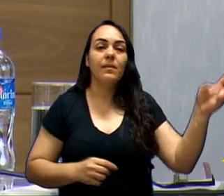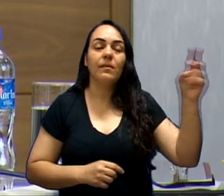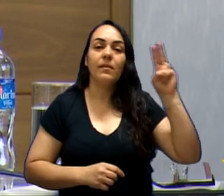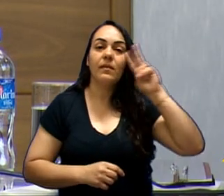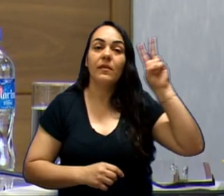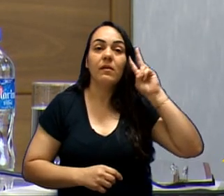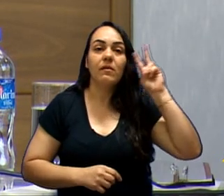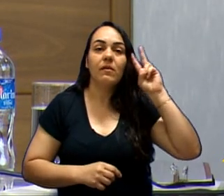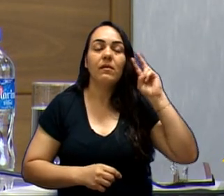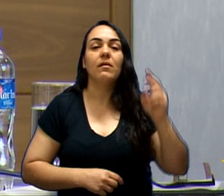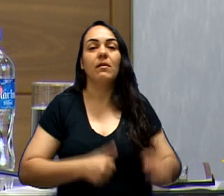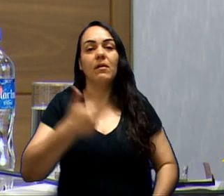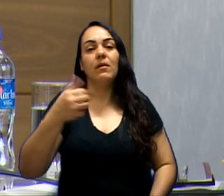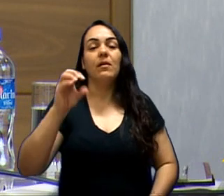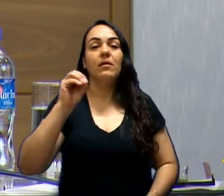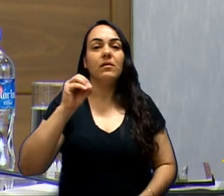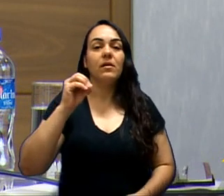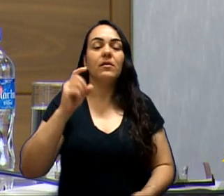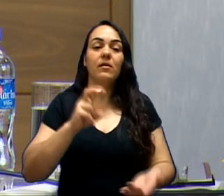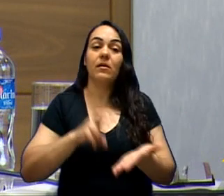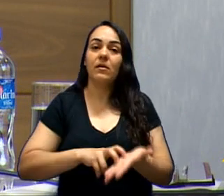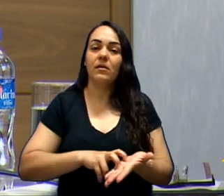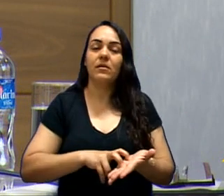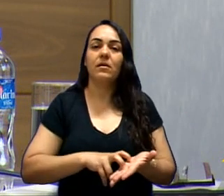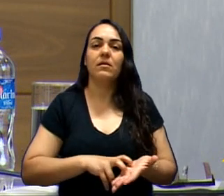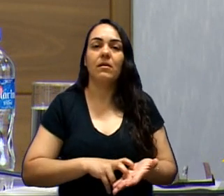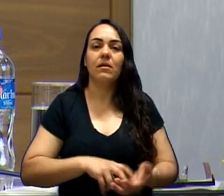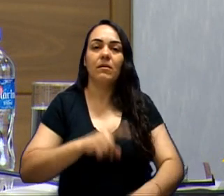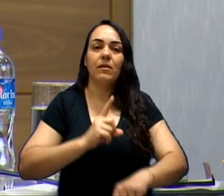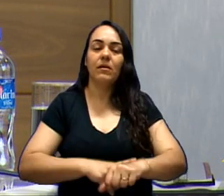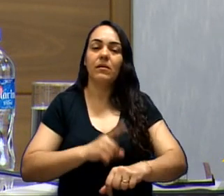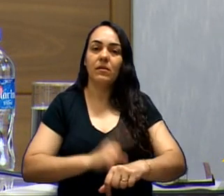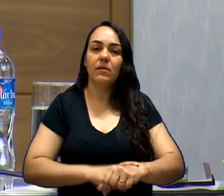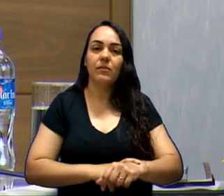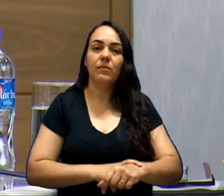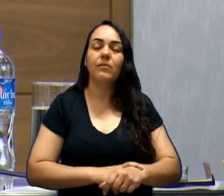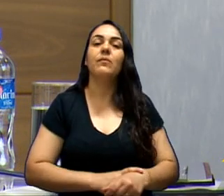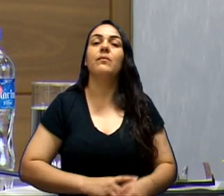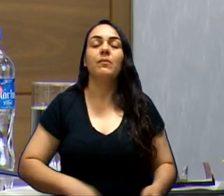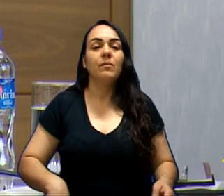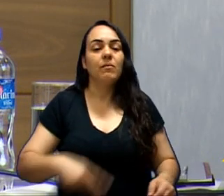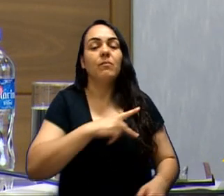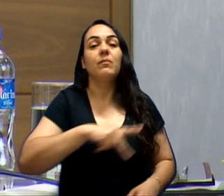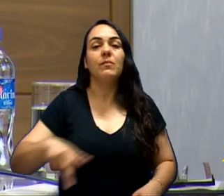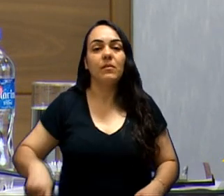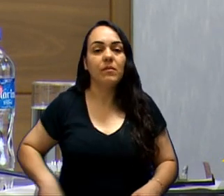manhã, com a anuência do vereador presidente da Comissão de Justiça,